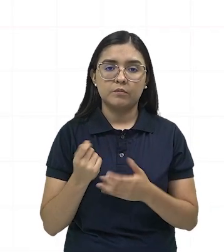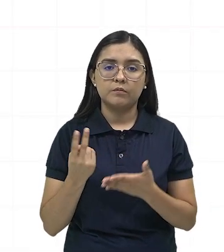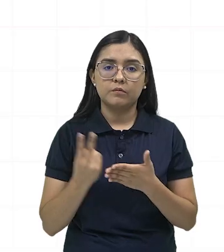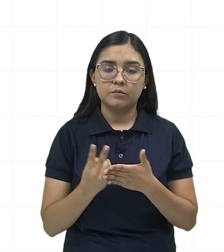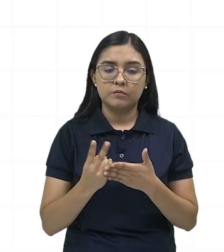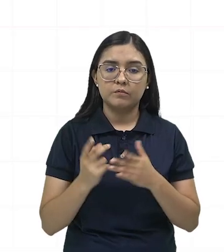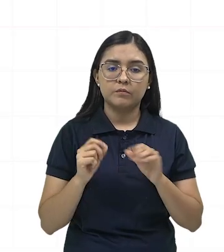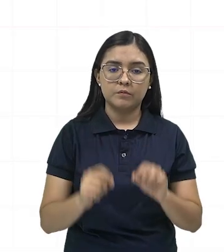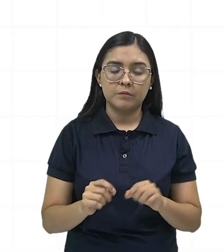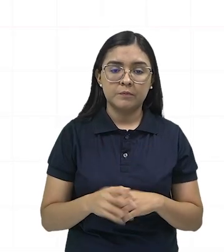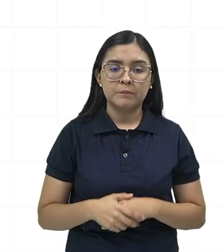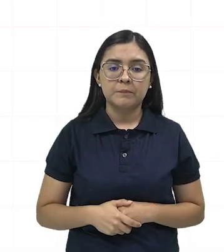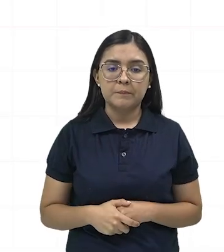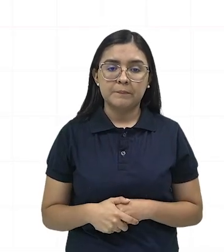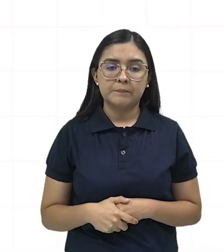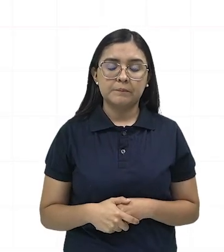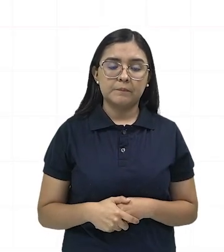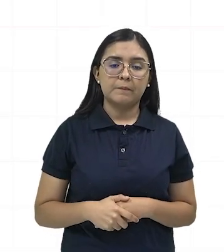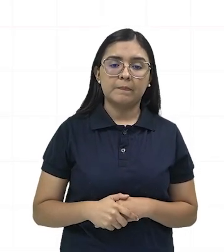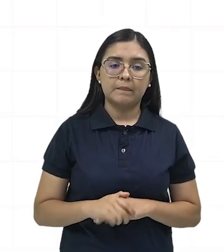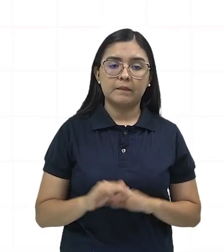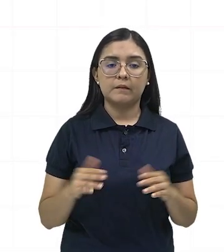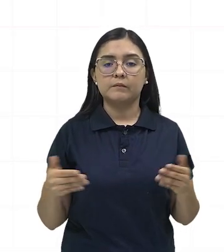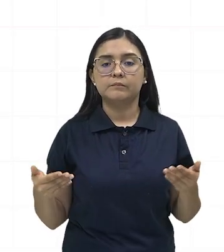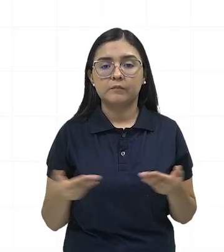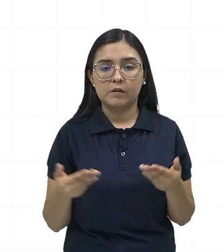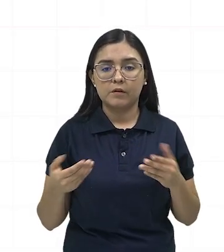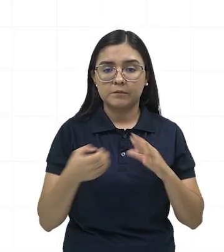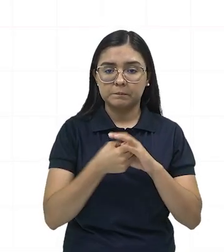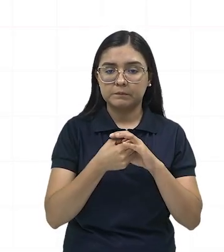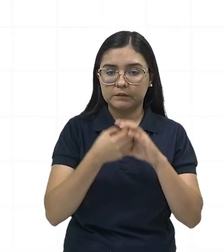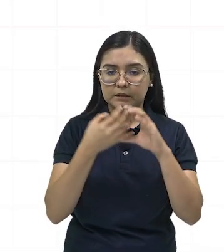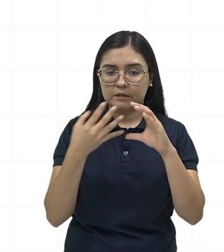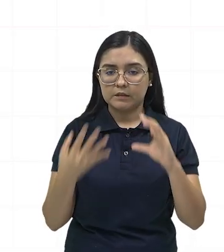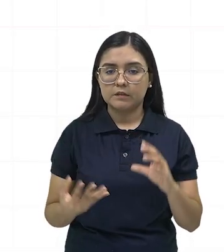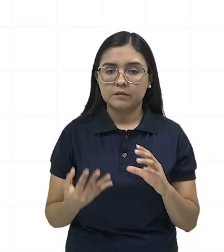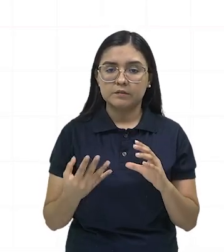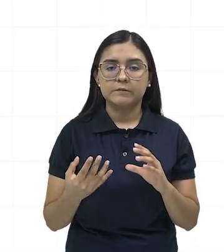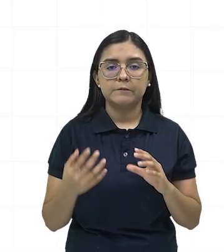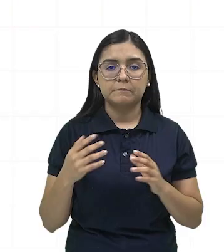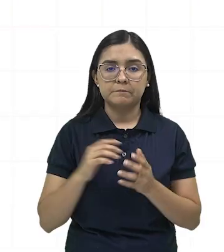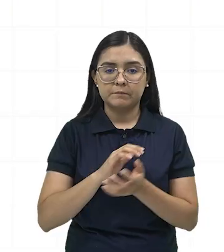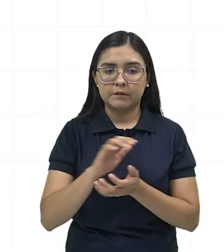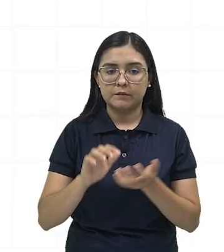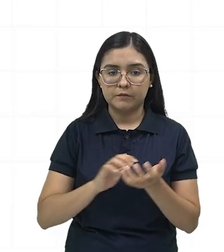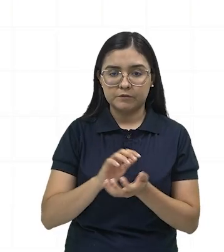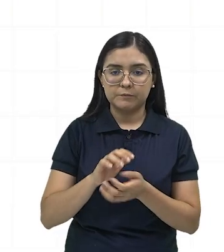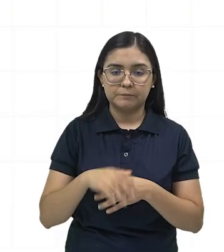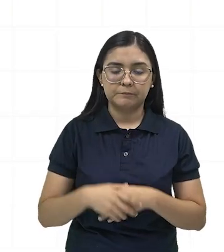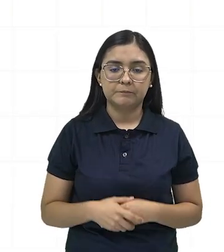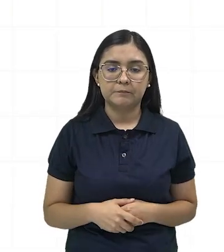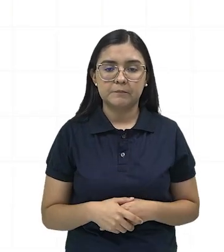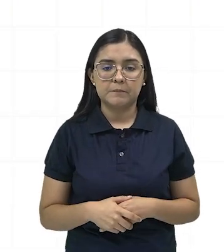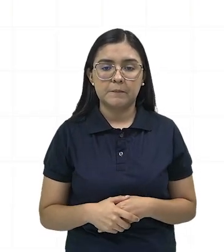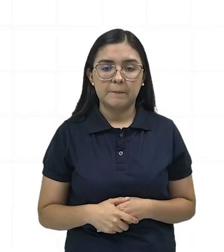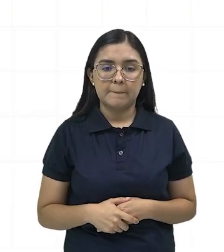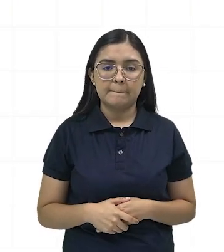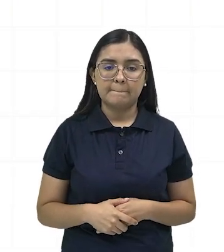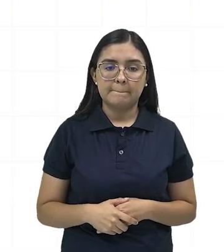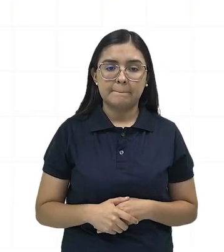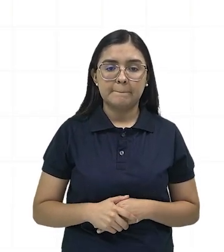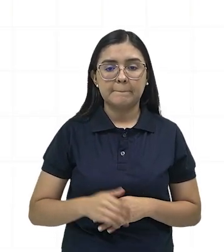enquanto monarquia, ok? Vamos agora às características da Revolução Americana.